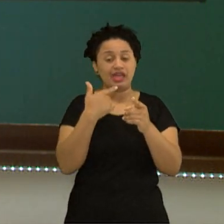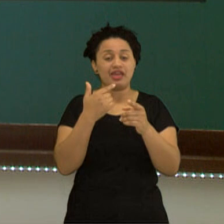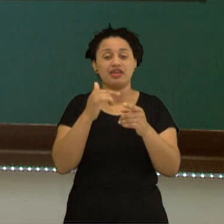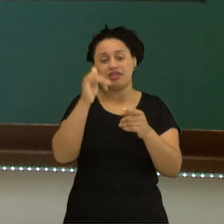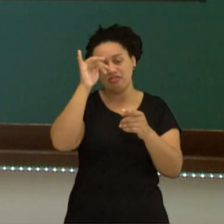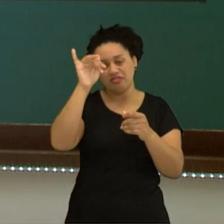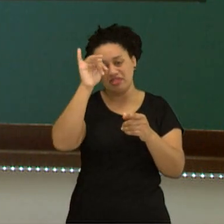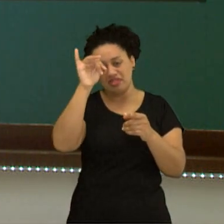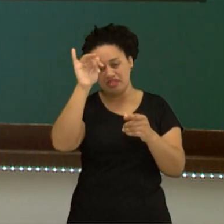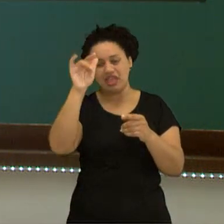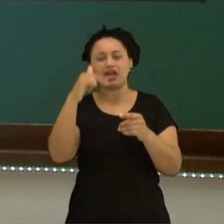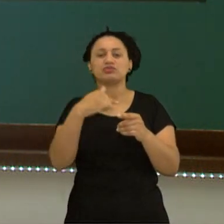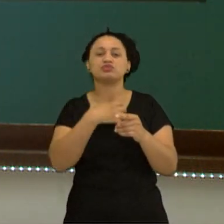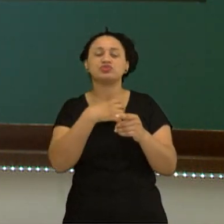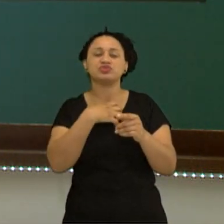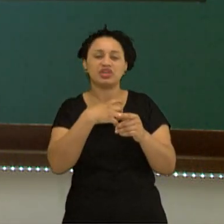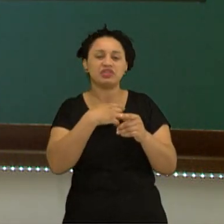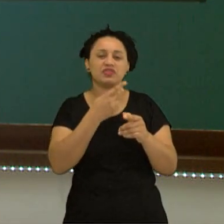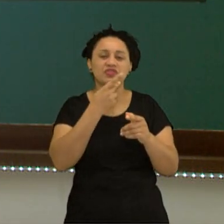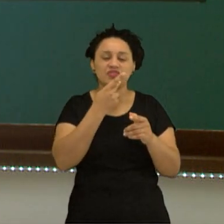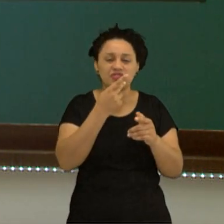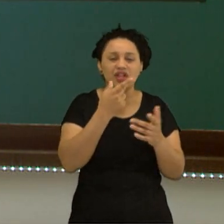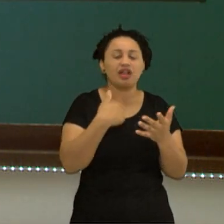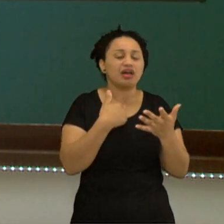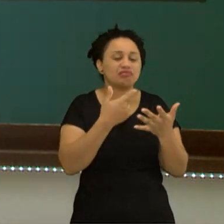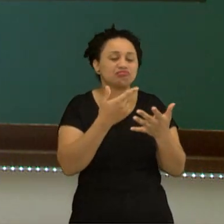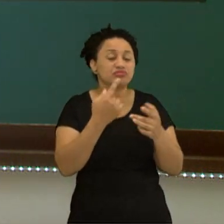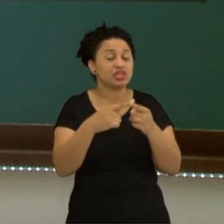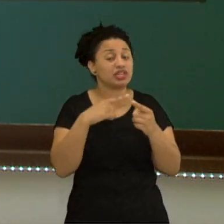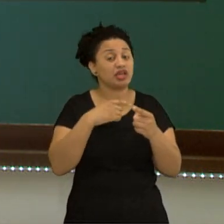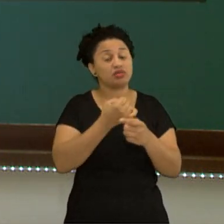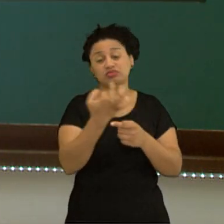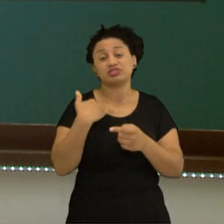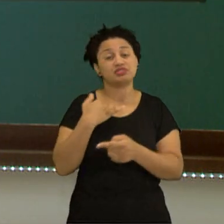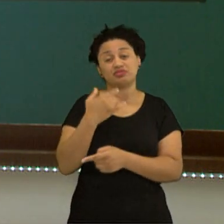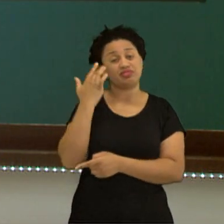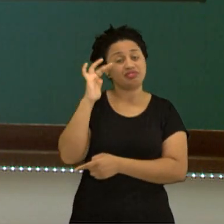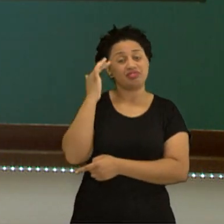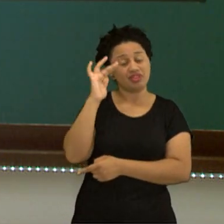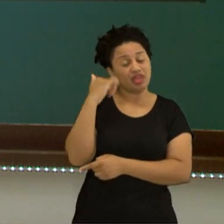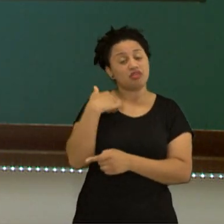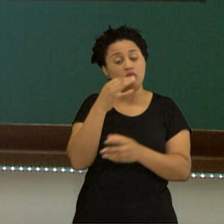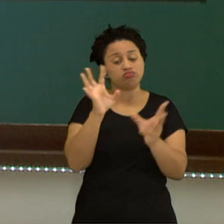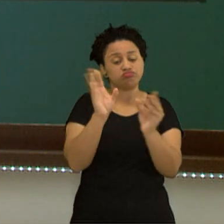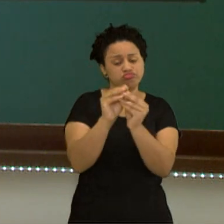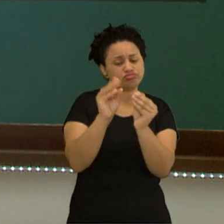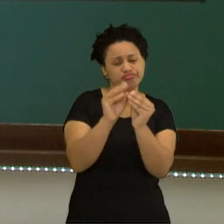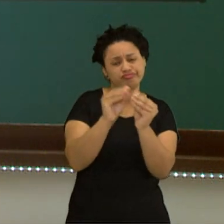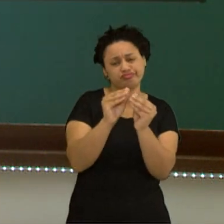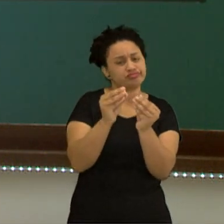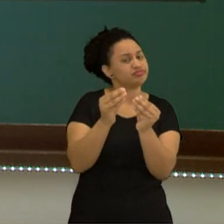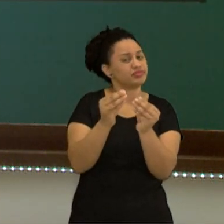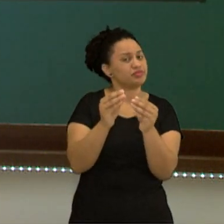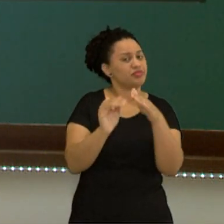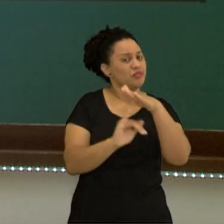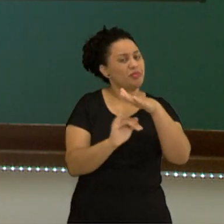que algumas pessoas não vão acabar entendendo ou outros termos ainda, abreviações da